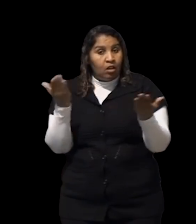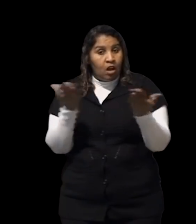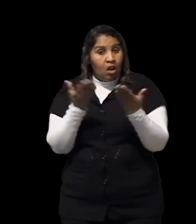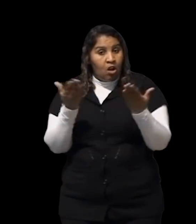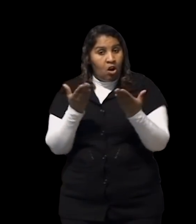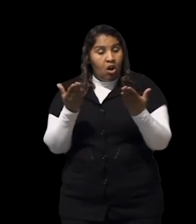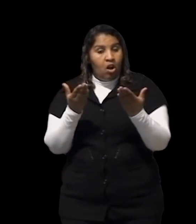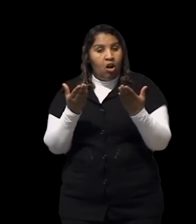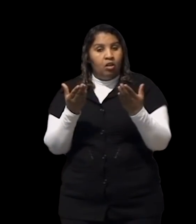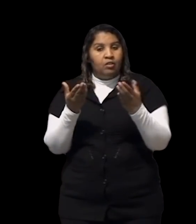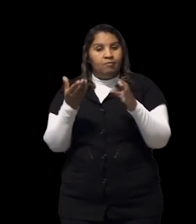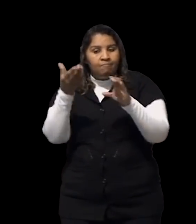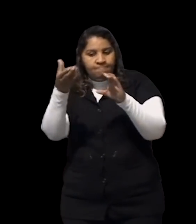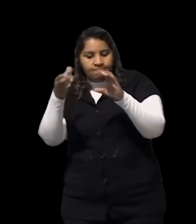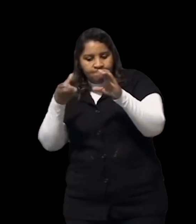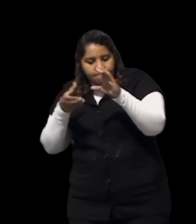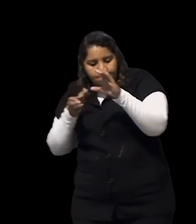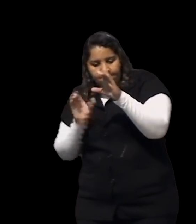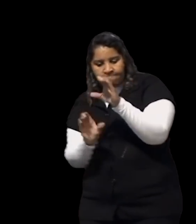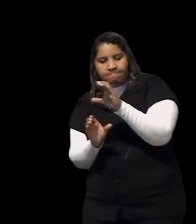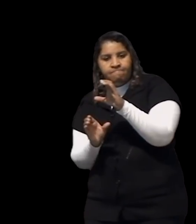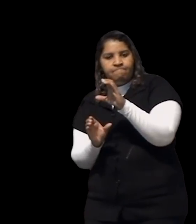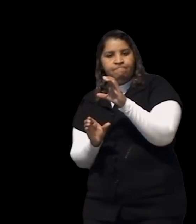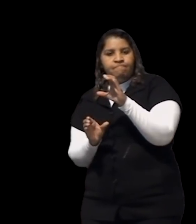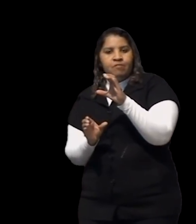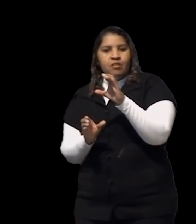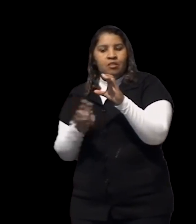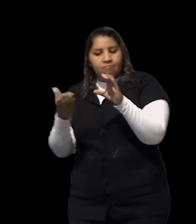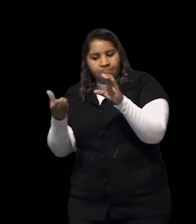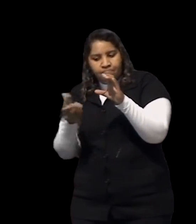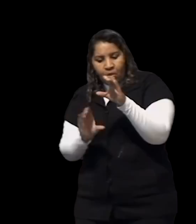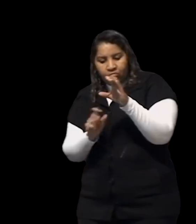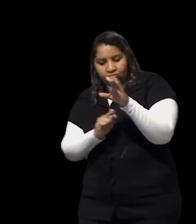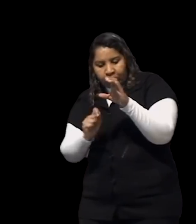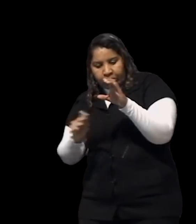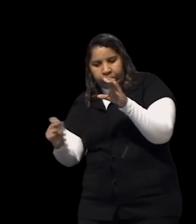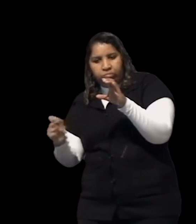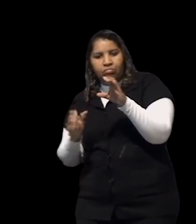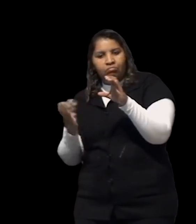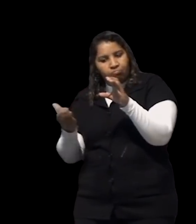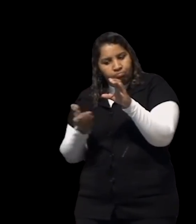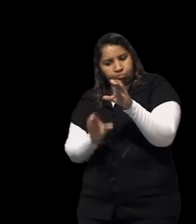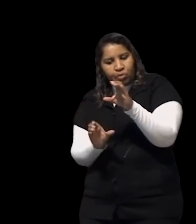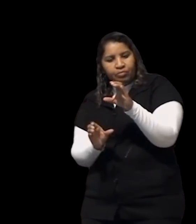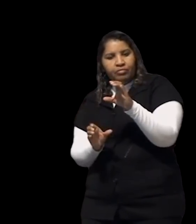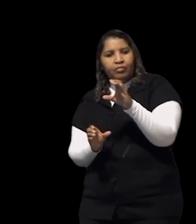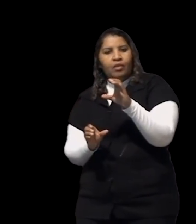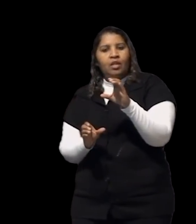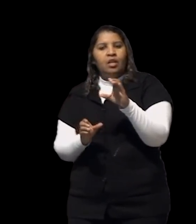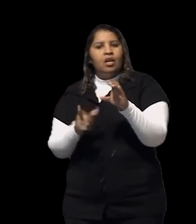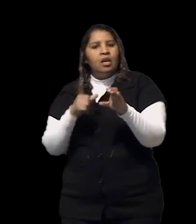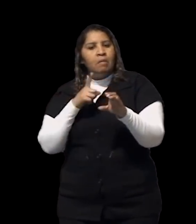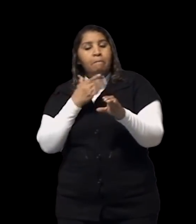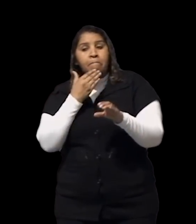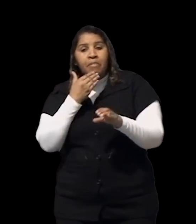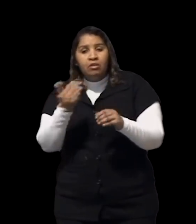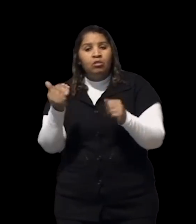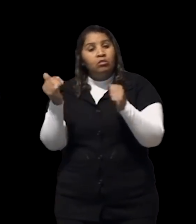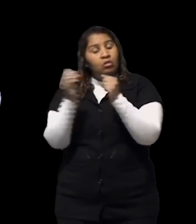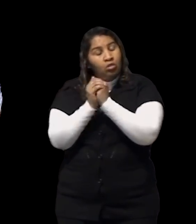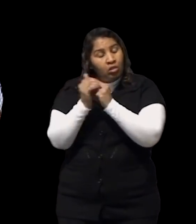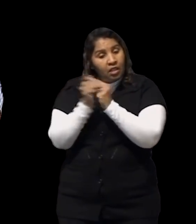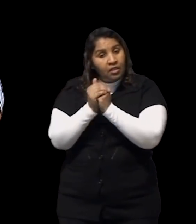colocar aí no chat Onde nós estamos recebendo tantos pedidos de oração de vocês durante essa manhã